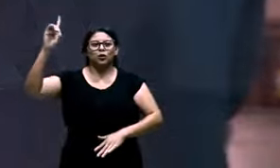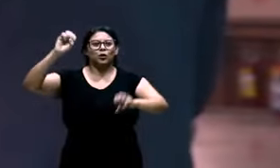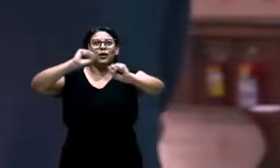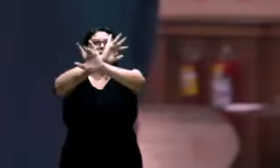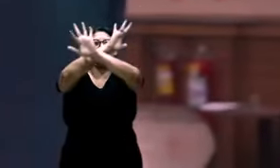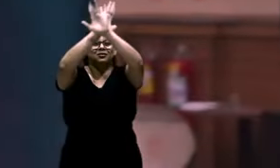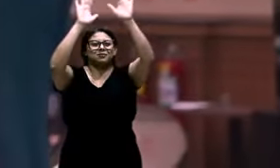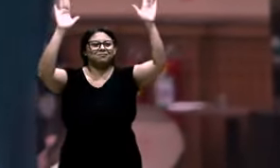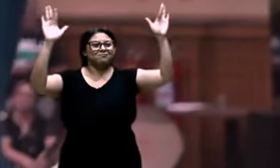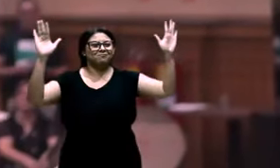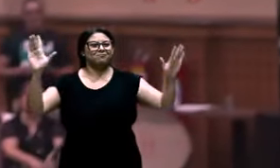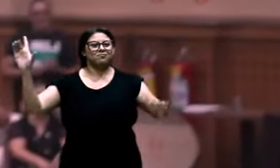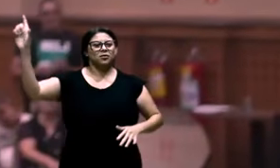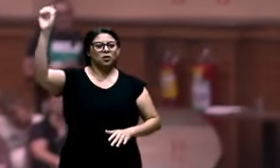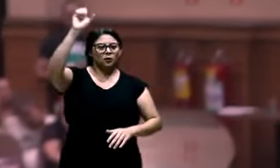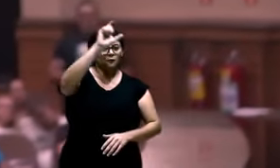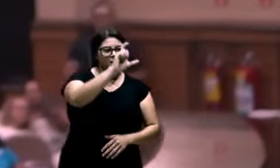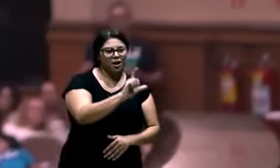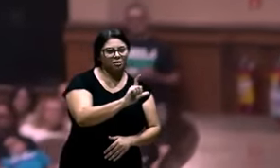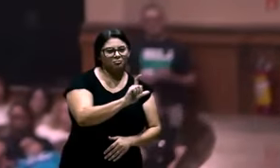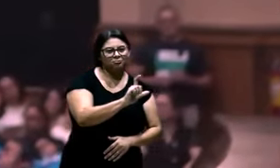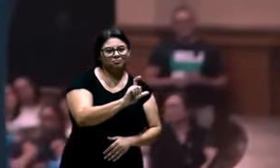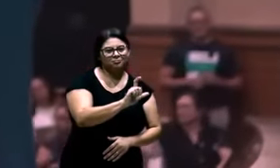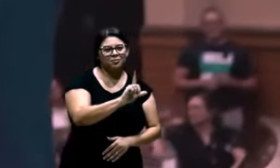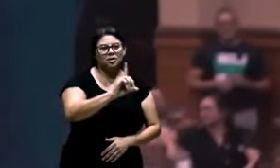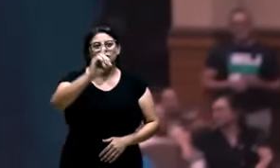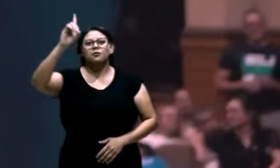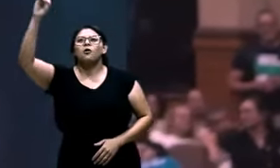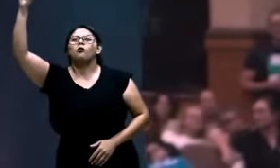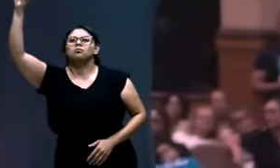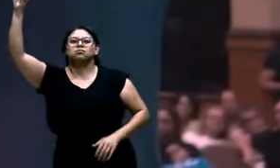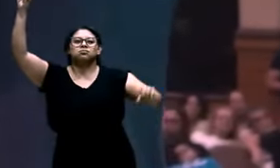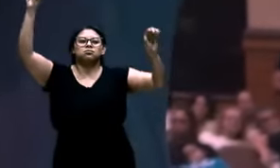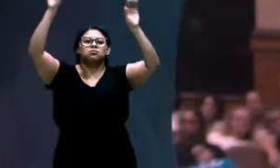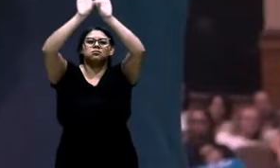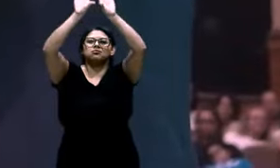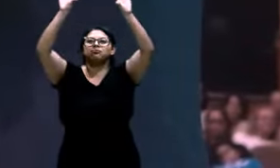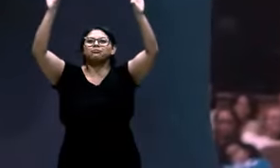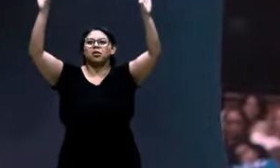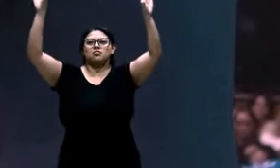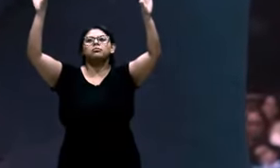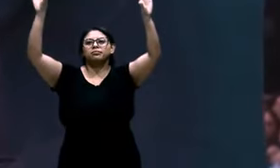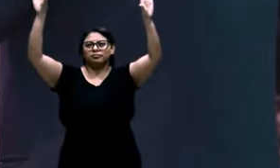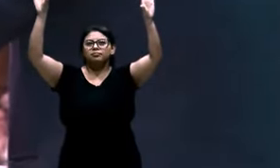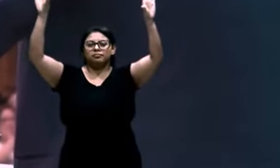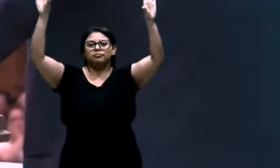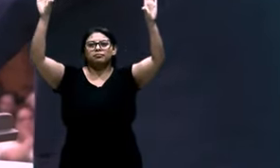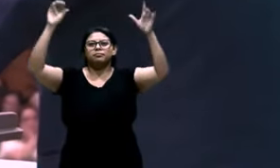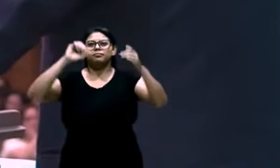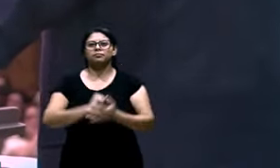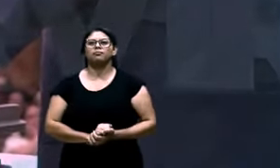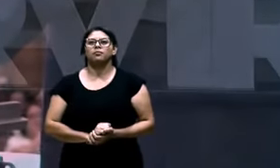Passa-se muitos anos. Este mesmo templo que Deus habitou um dia, ele vai ser destruído pelos